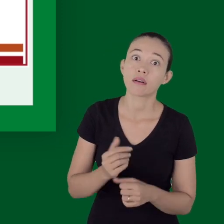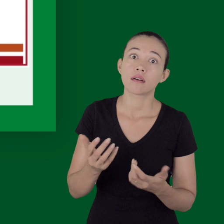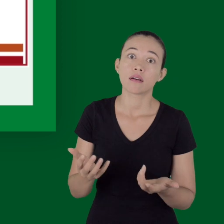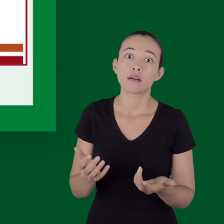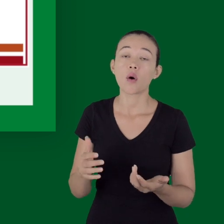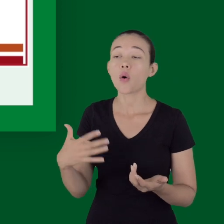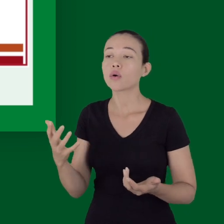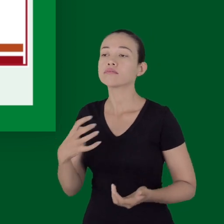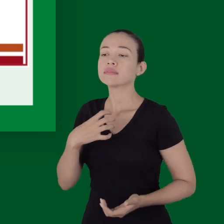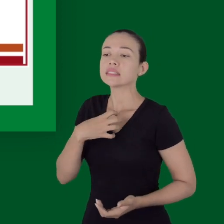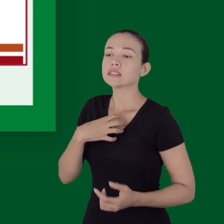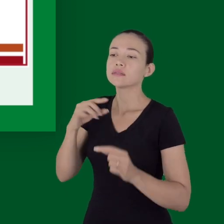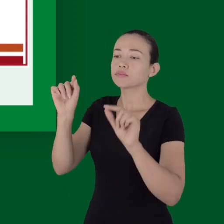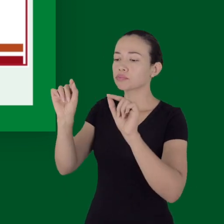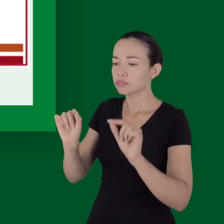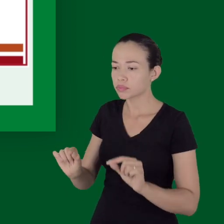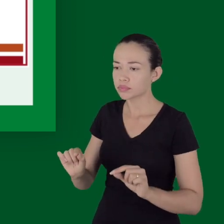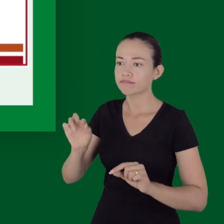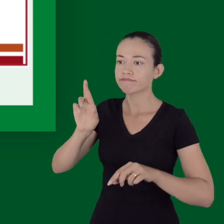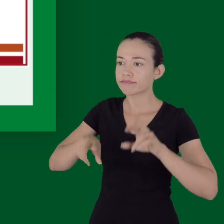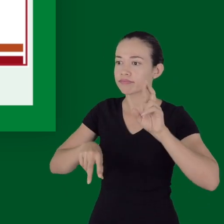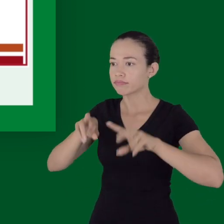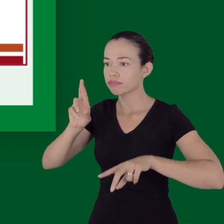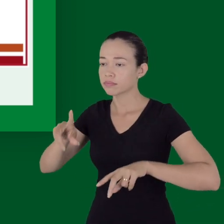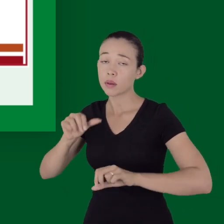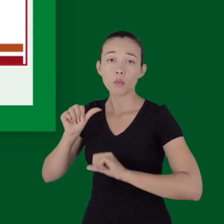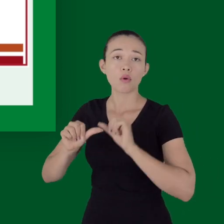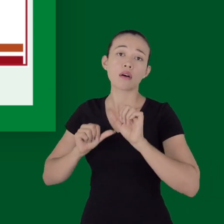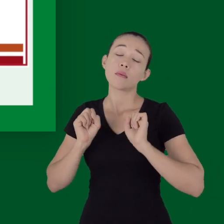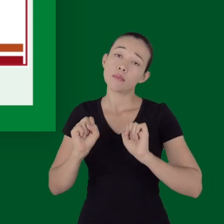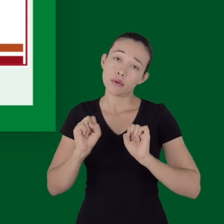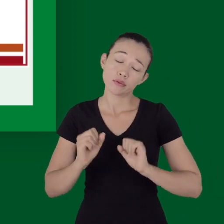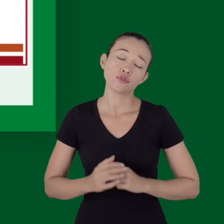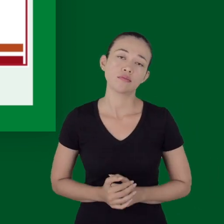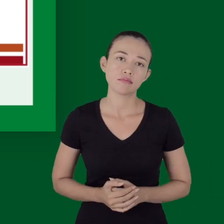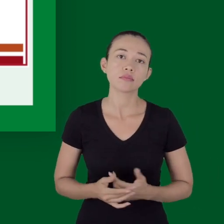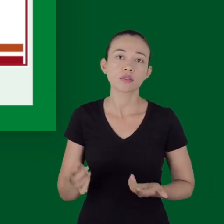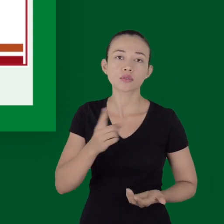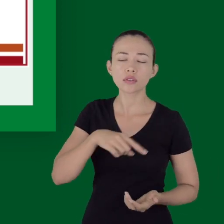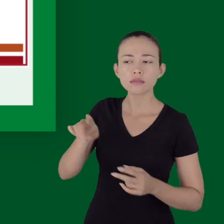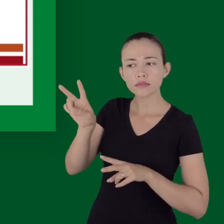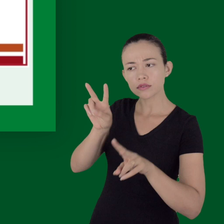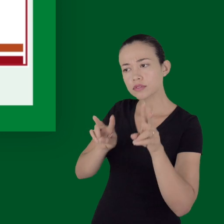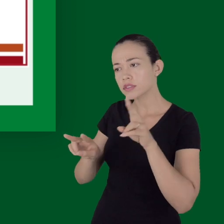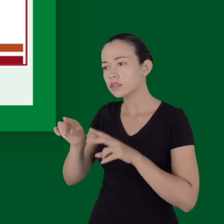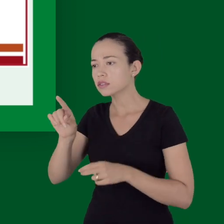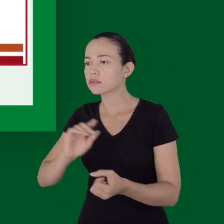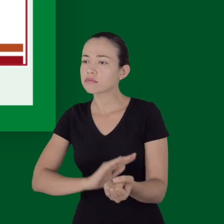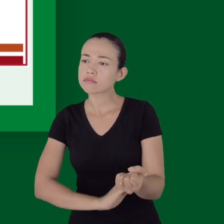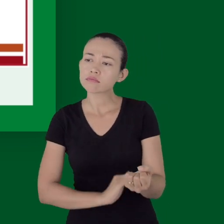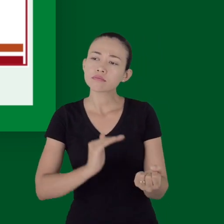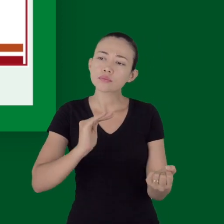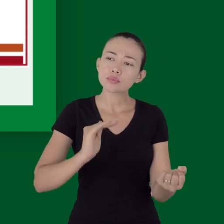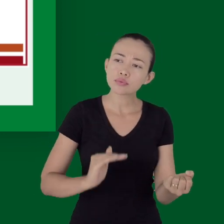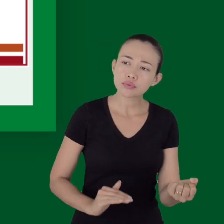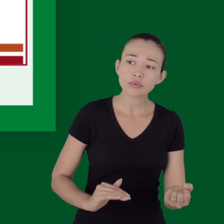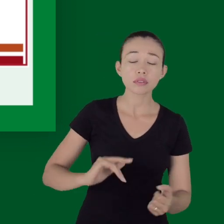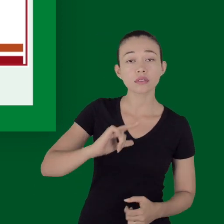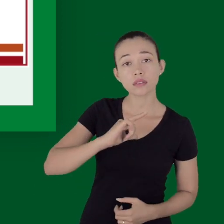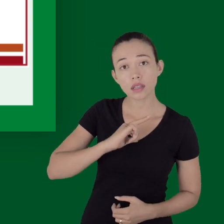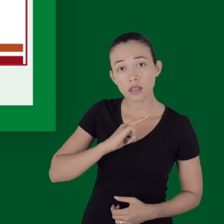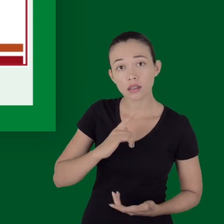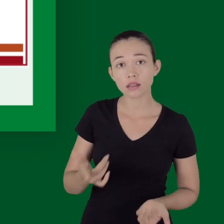se agravar, quanto até pelos sintomas do paciente que podem mudar. Dentro disso, a gente tem que avaliar todas as características